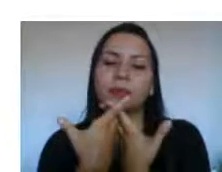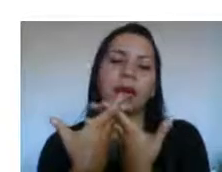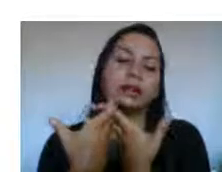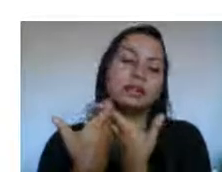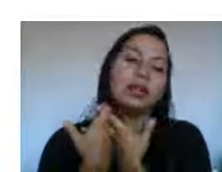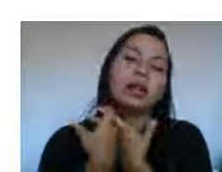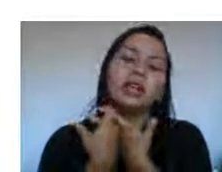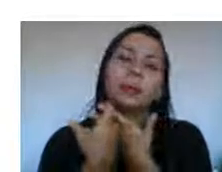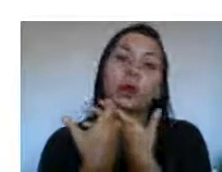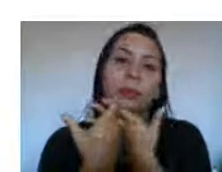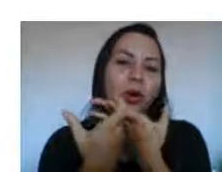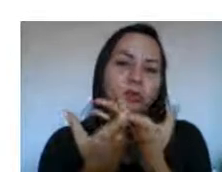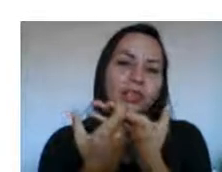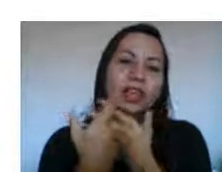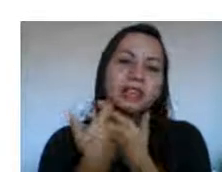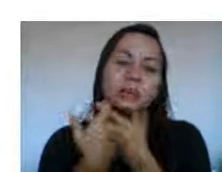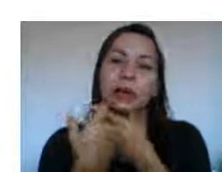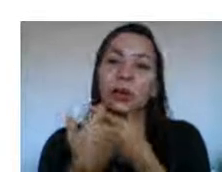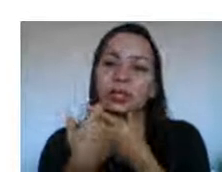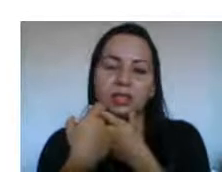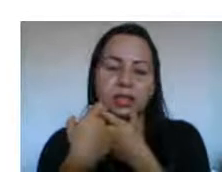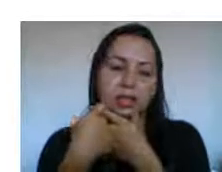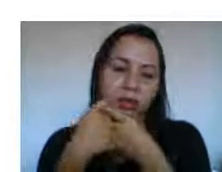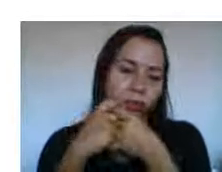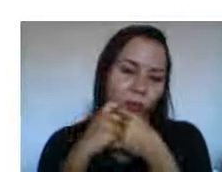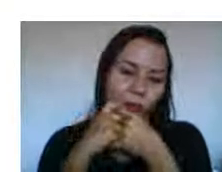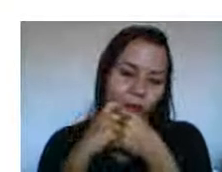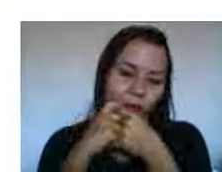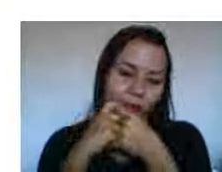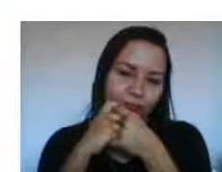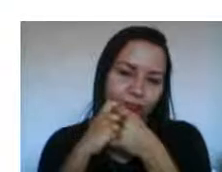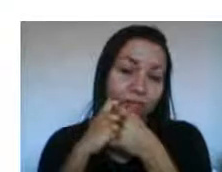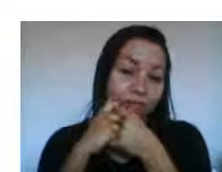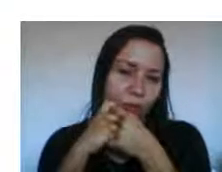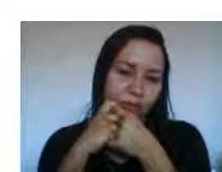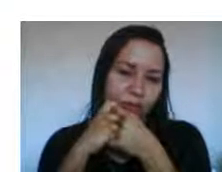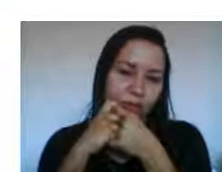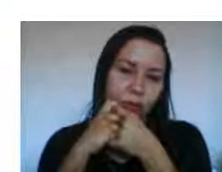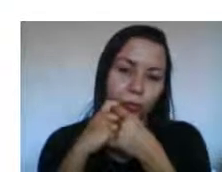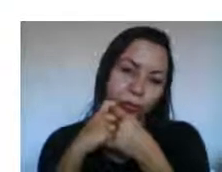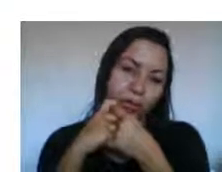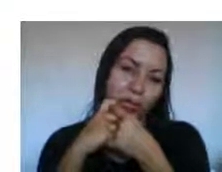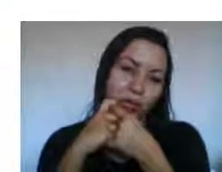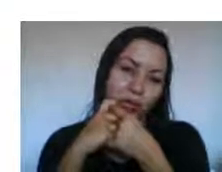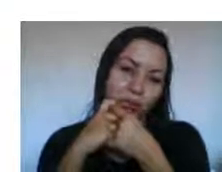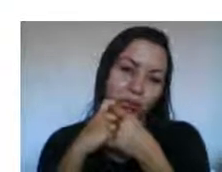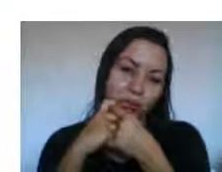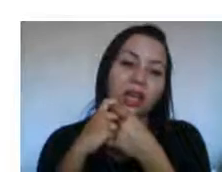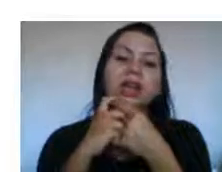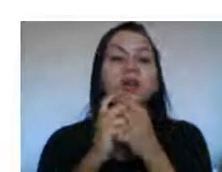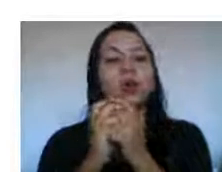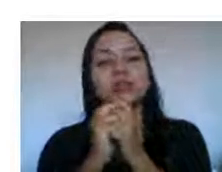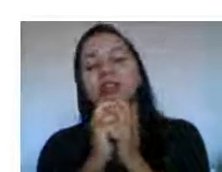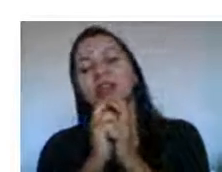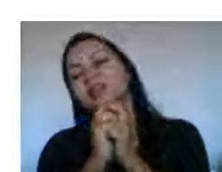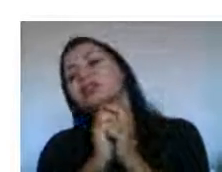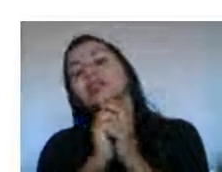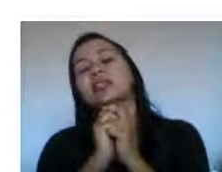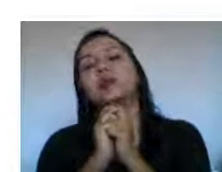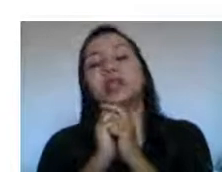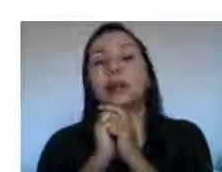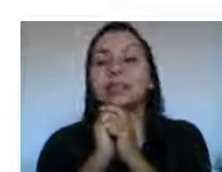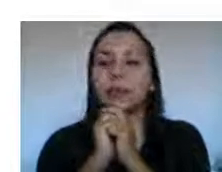a espécie que promove esse maior desequilíbrio à natureza, ao meio ambiente. E com